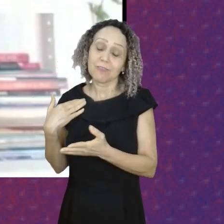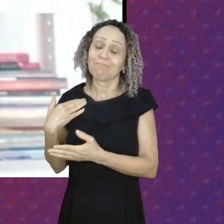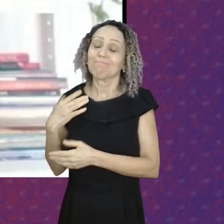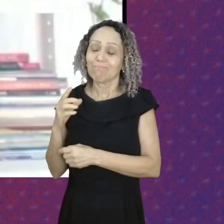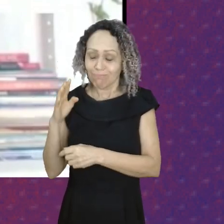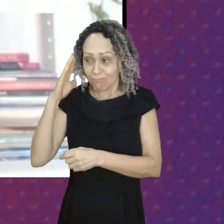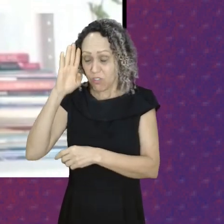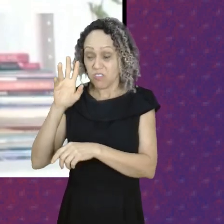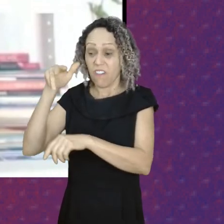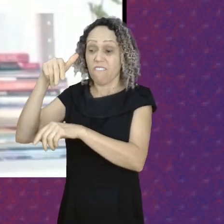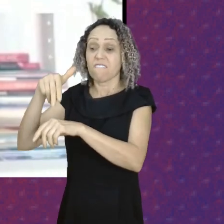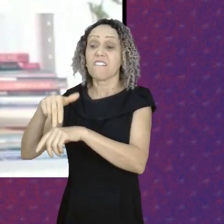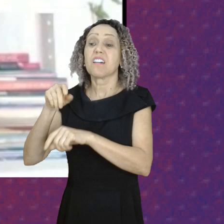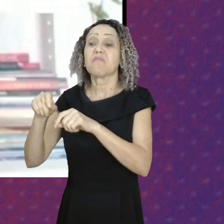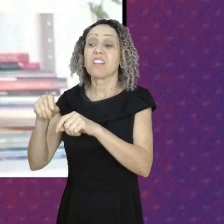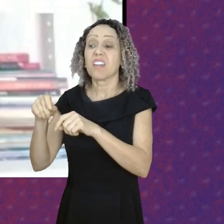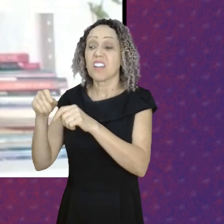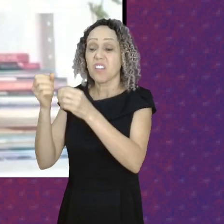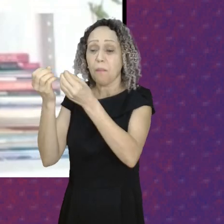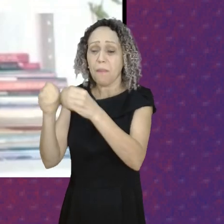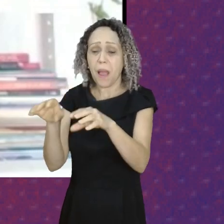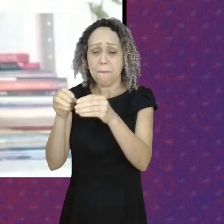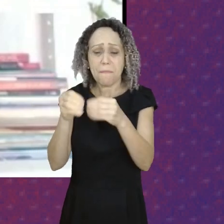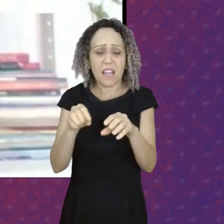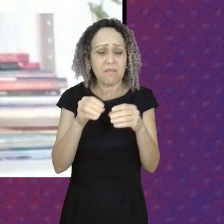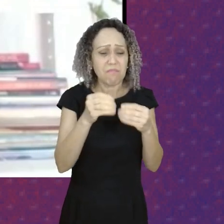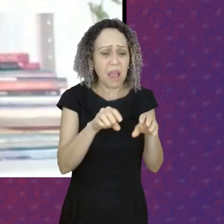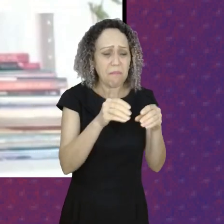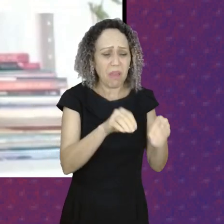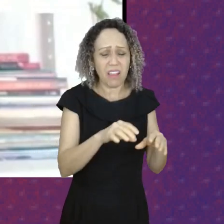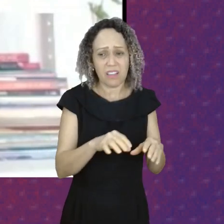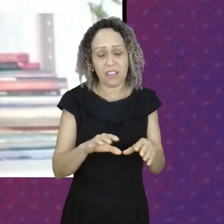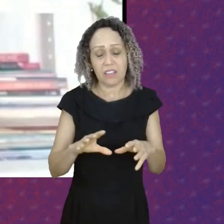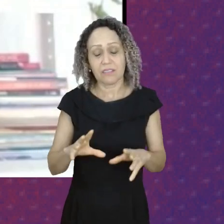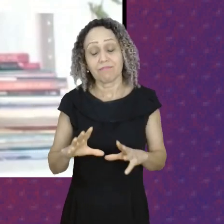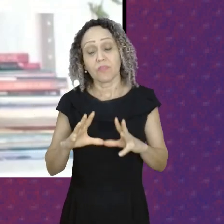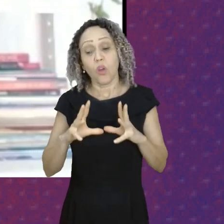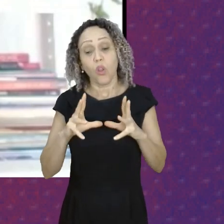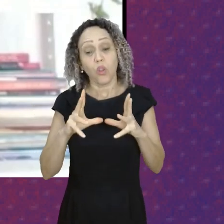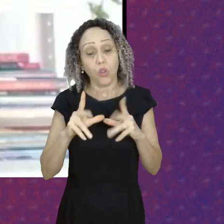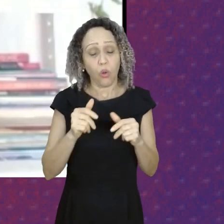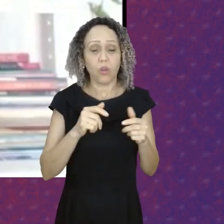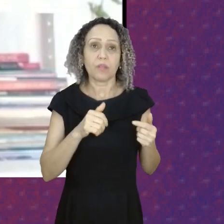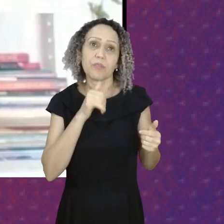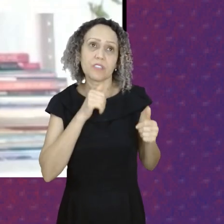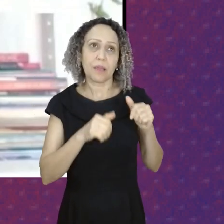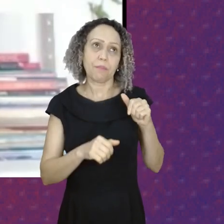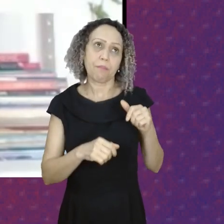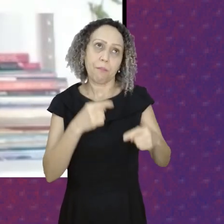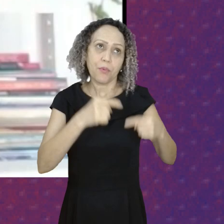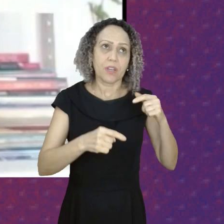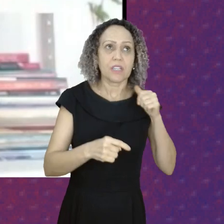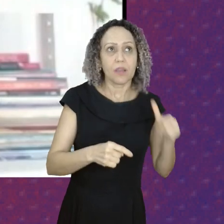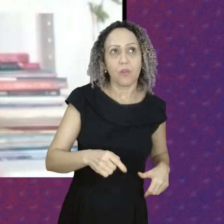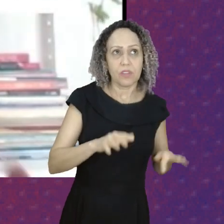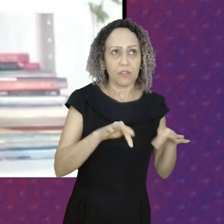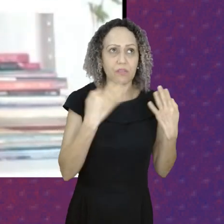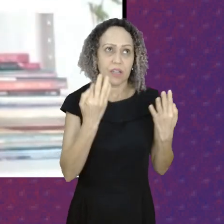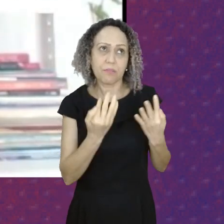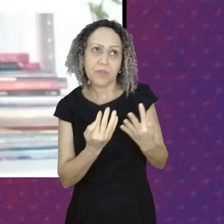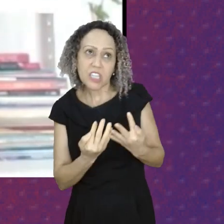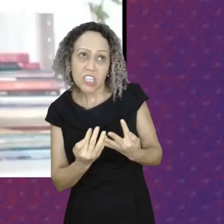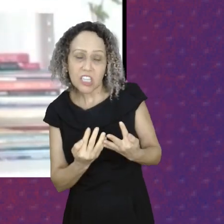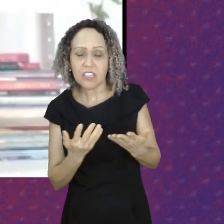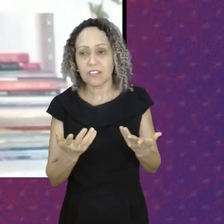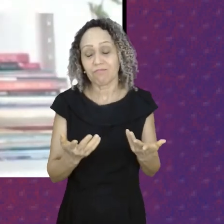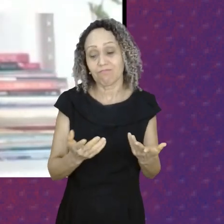Destruiu, não colocou nada no lugar das políticas, por exemplo, como o Bolsa Família, que se transformou, e agora,